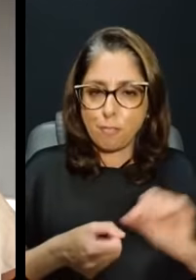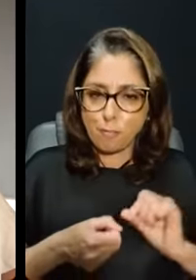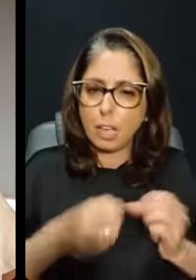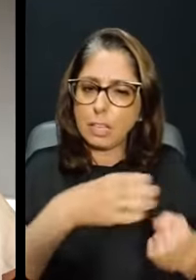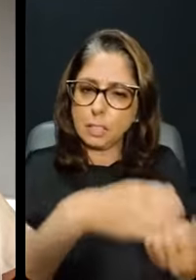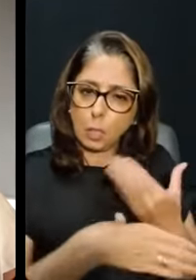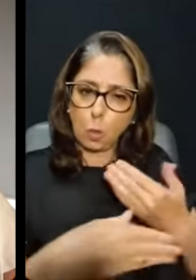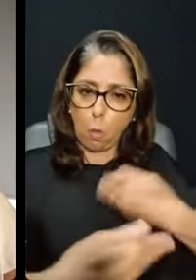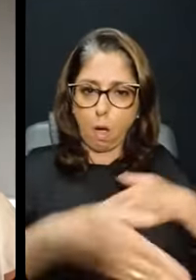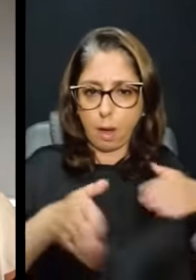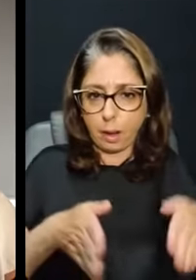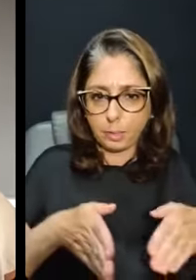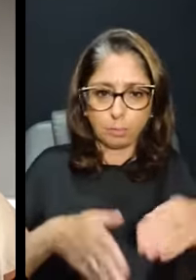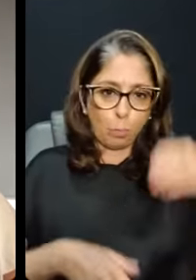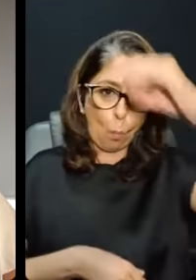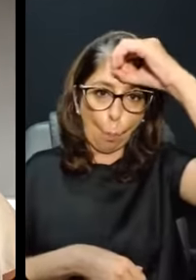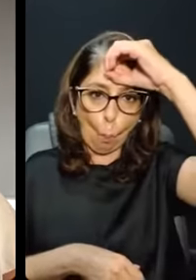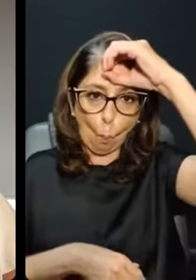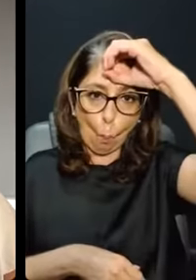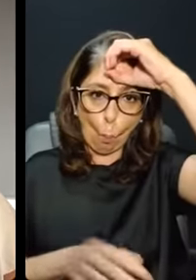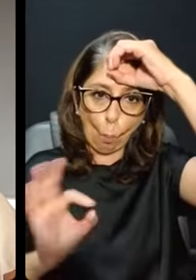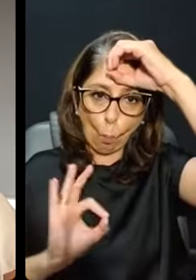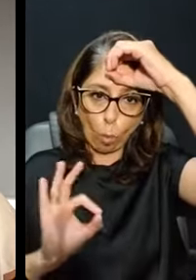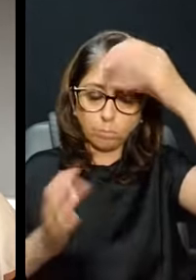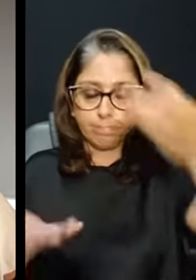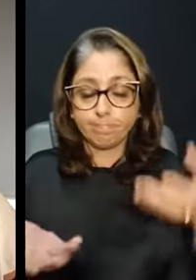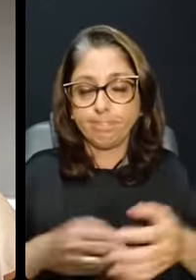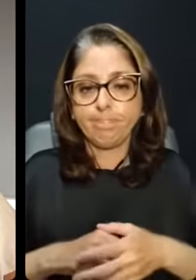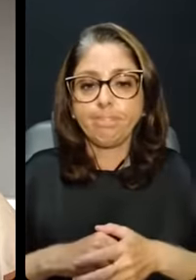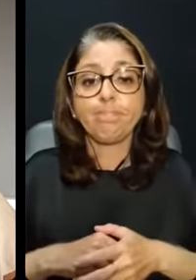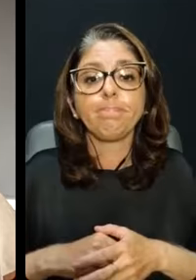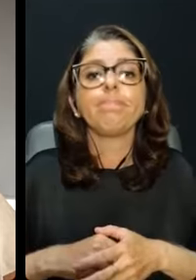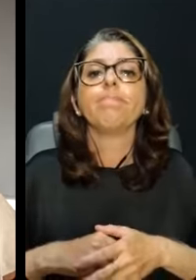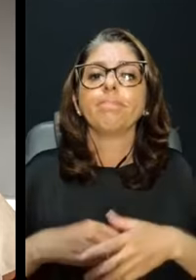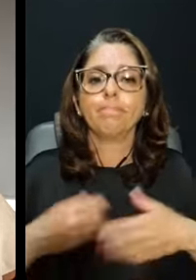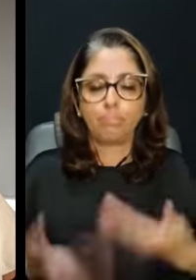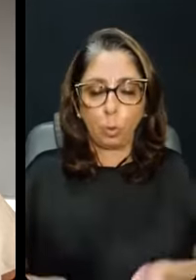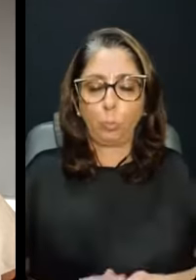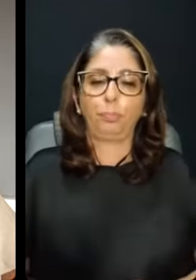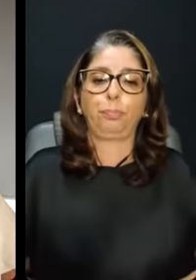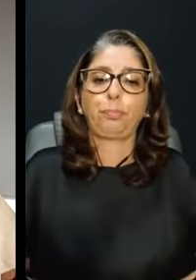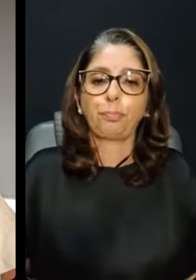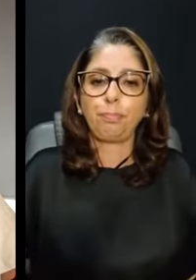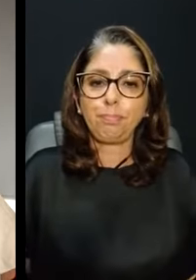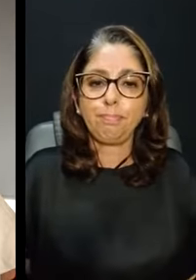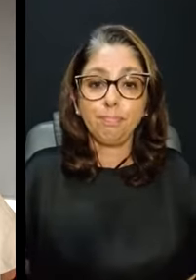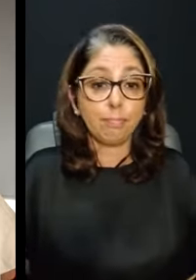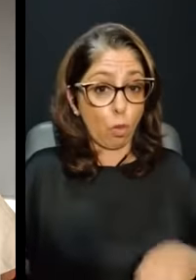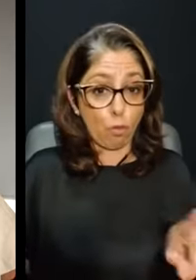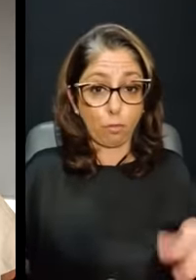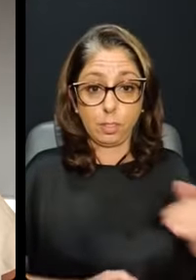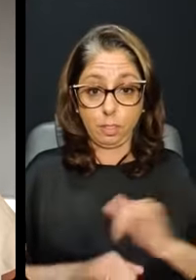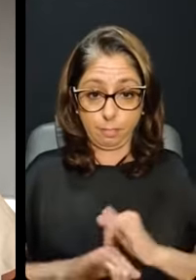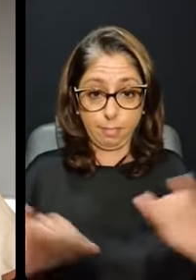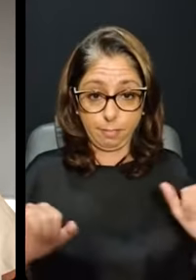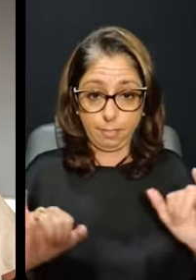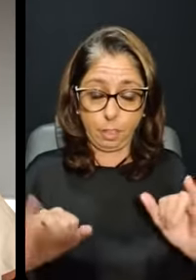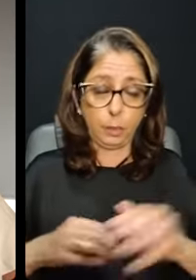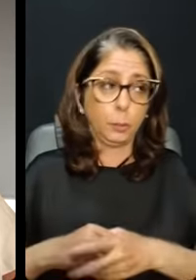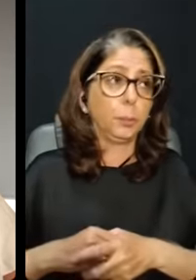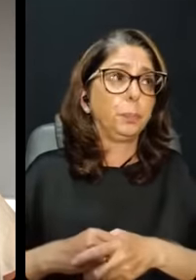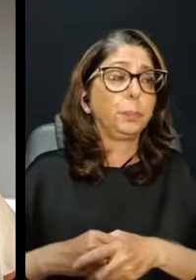soubessem. E é um público muito invisível ainda, se você for pensar em termos de mercado, de acesso a mercado.